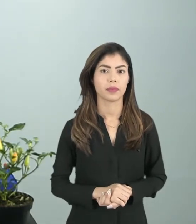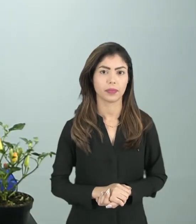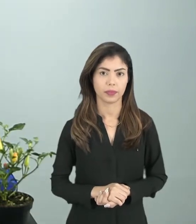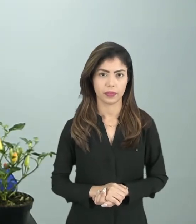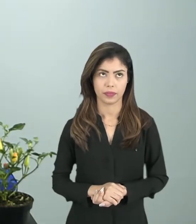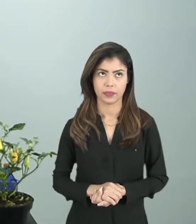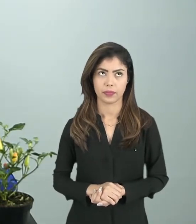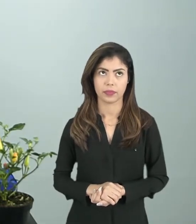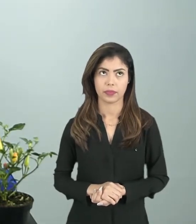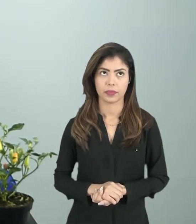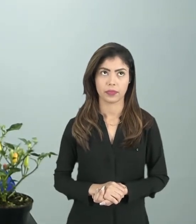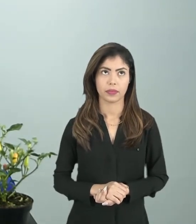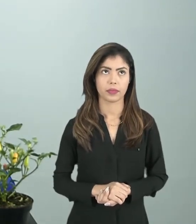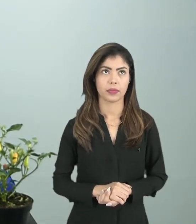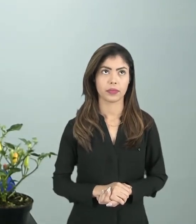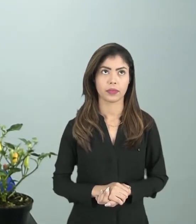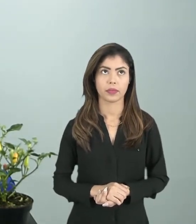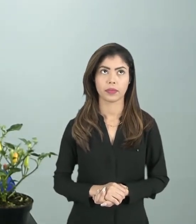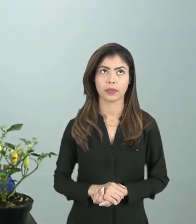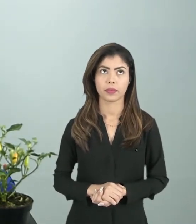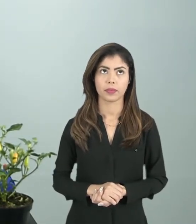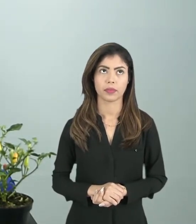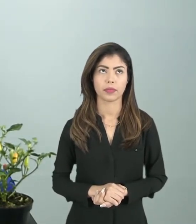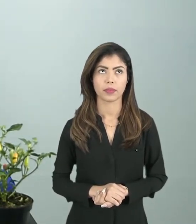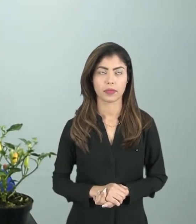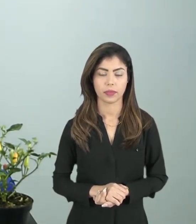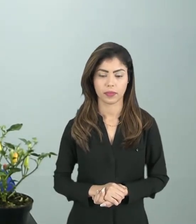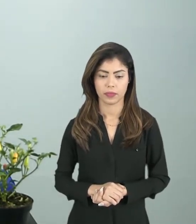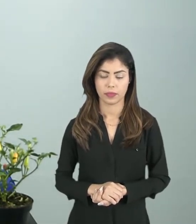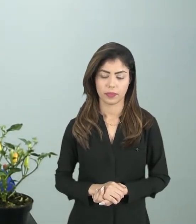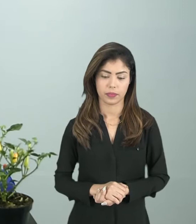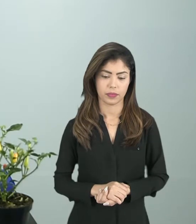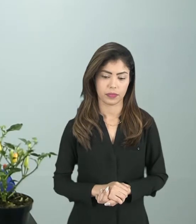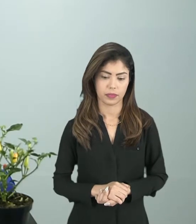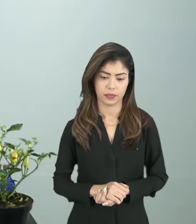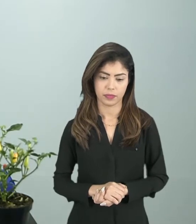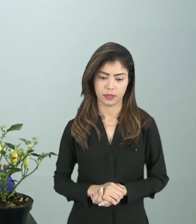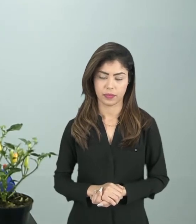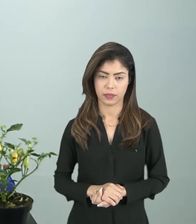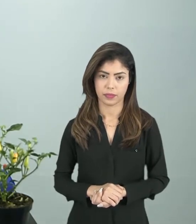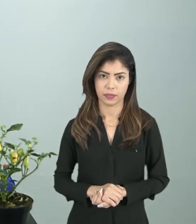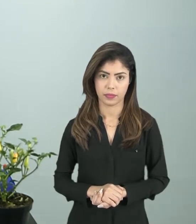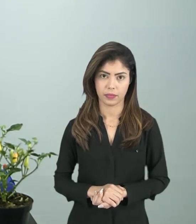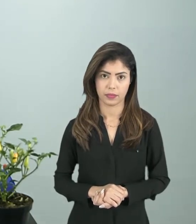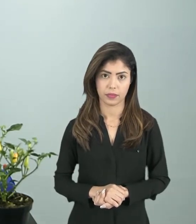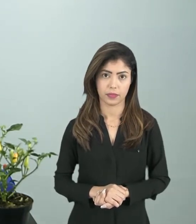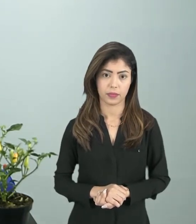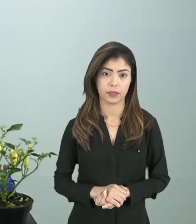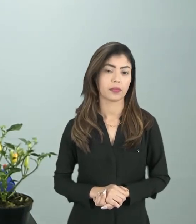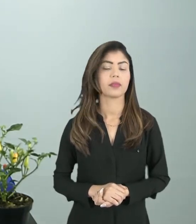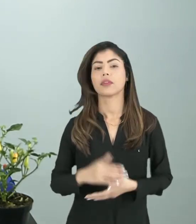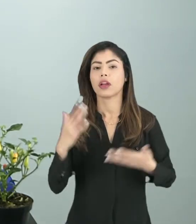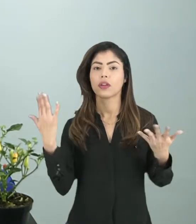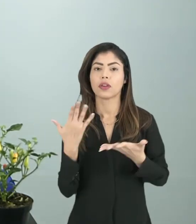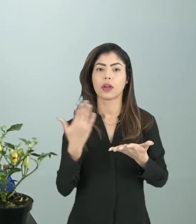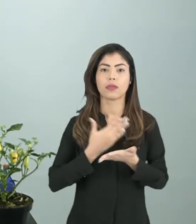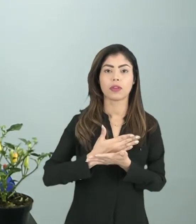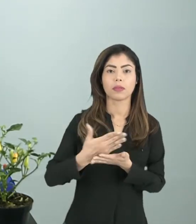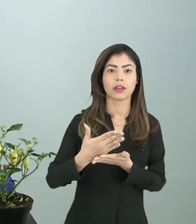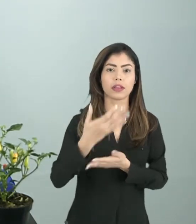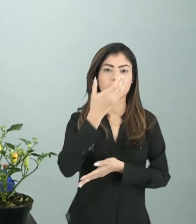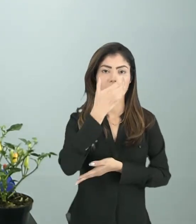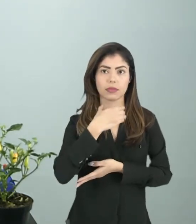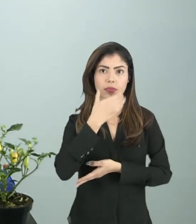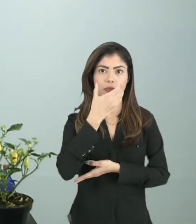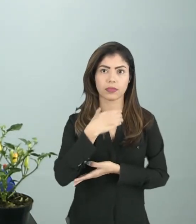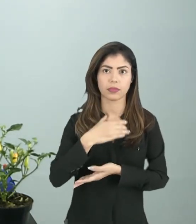As frutíferas, vamos lá. Vou tirar as frutíferas, as ornamentais. E agora vamos começar as